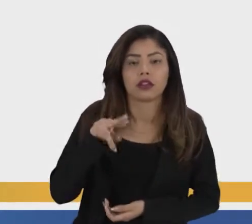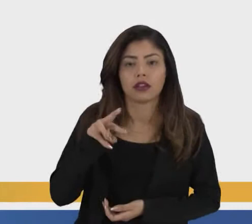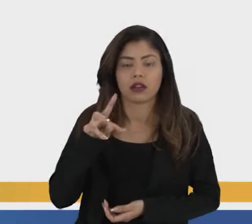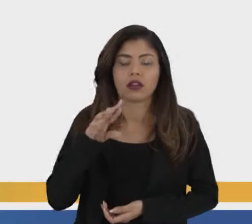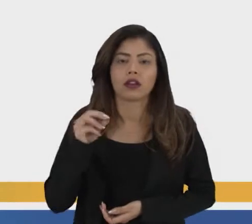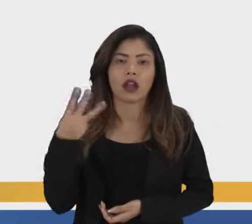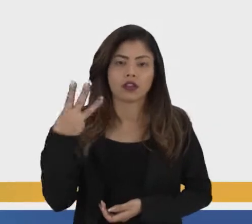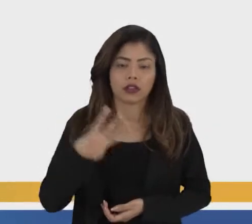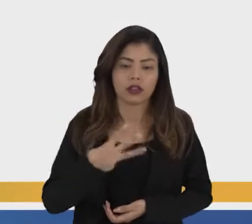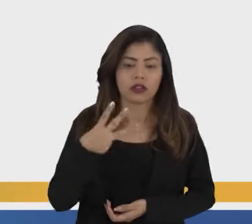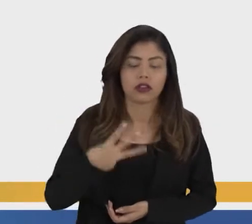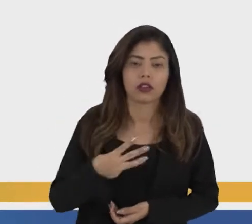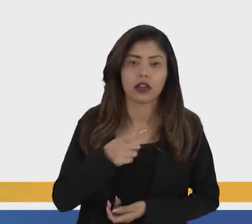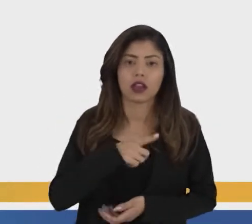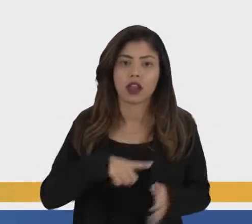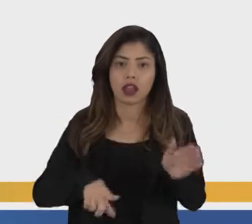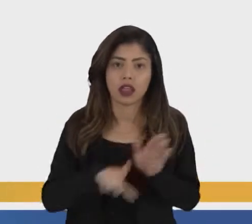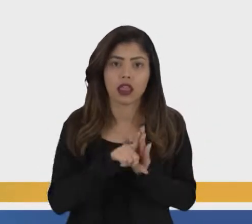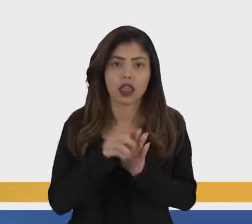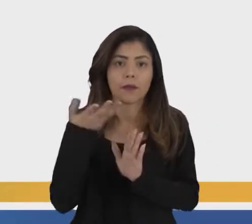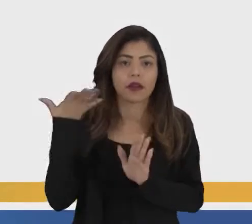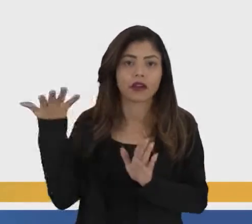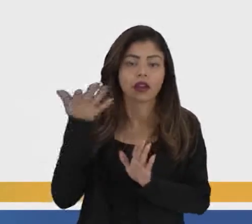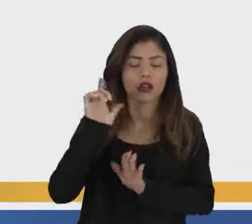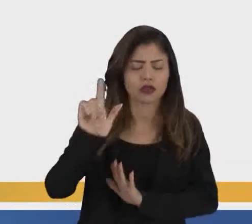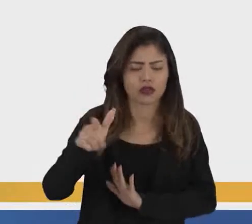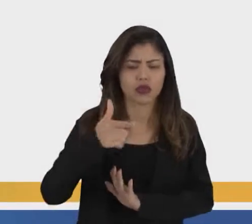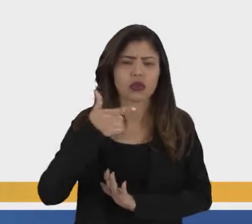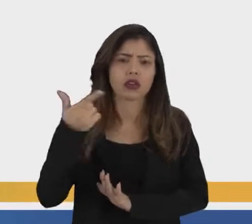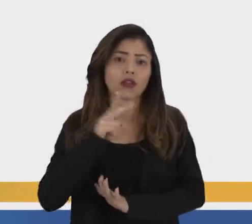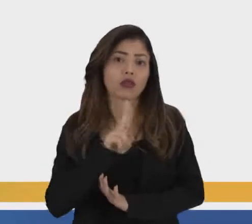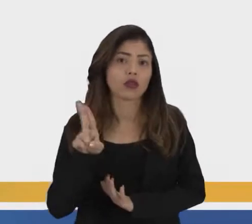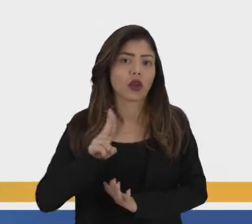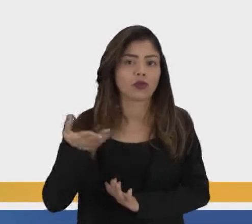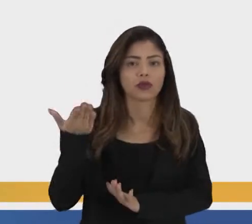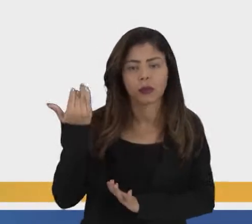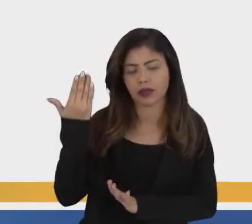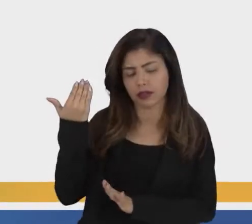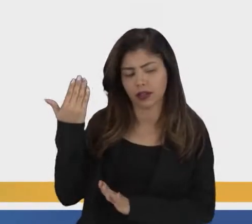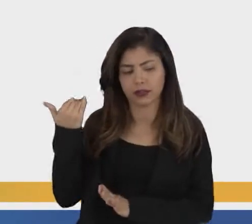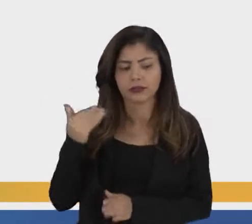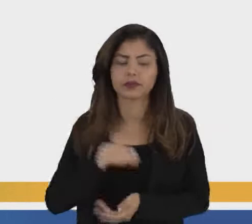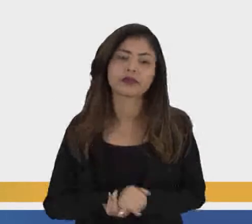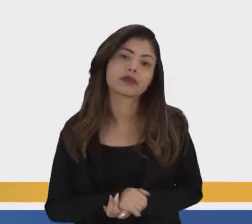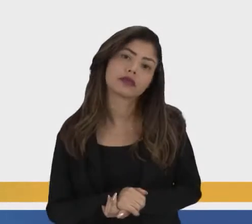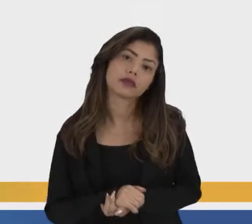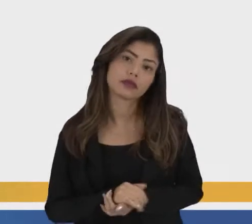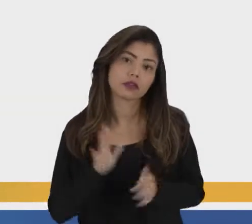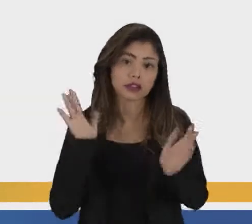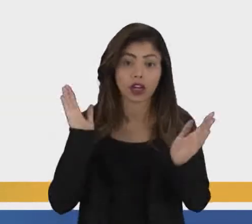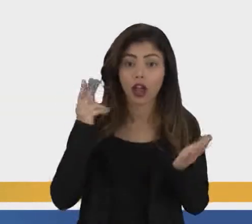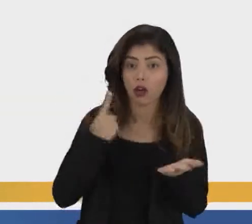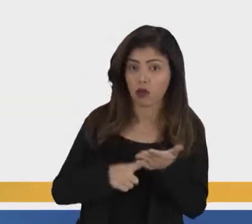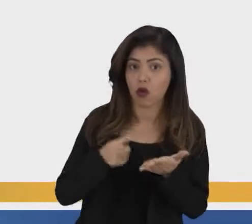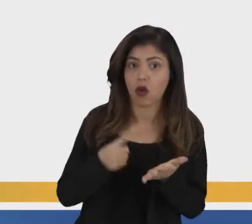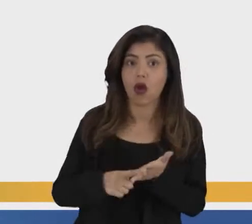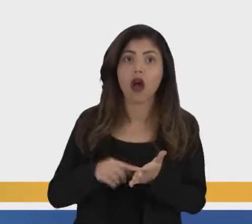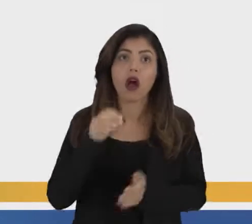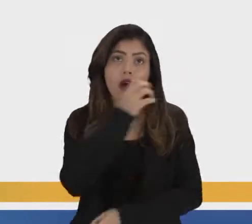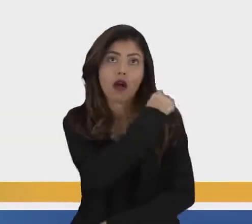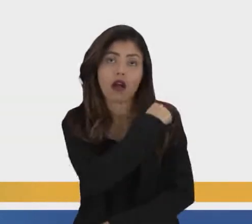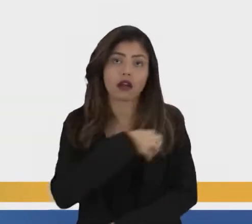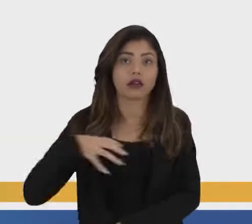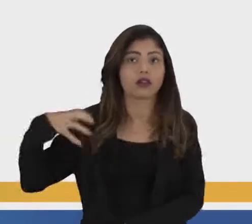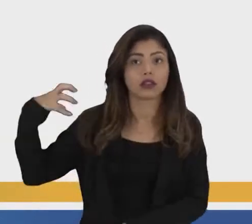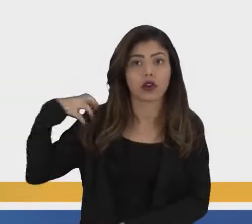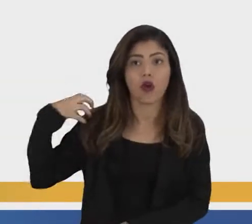as 3 leis baseado na teoria de outros grandes nomes do passado. De acordo com Aristóteles, o